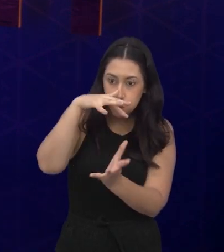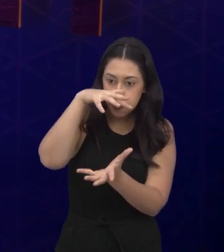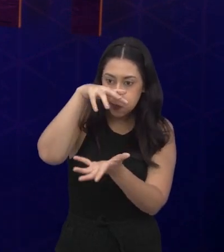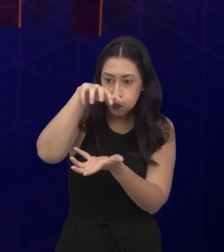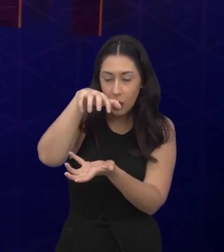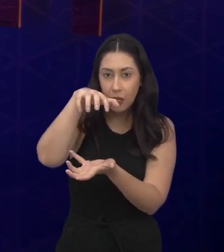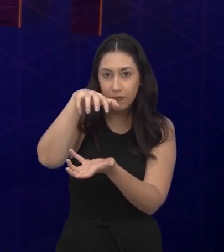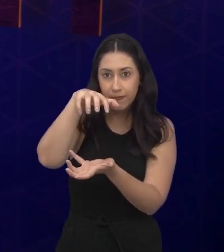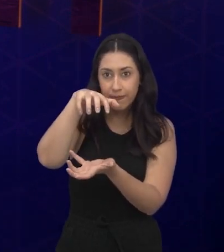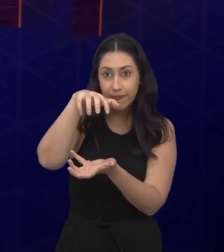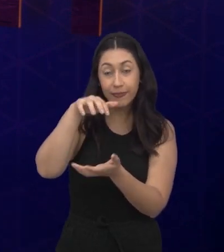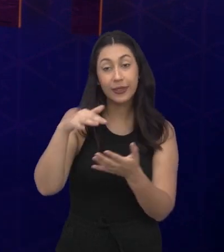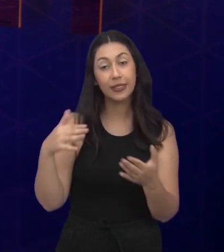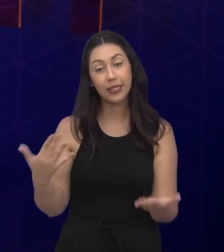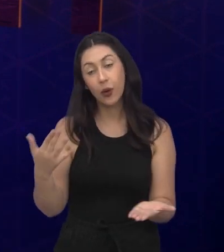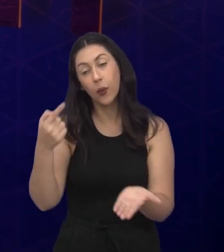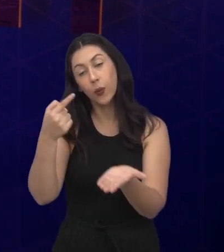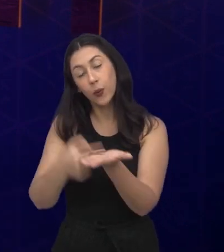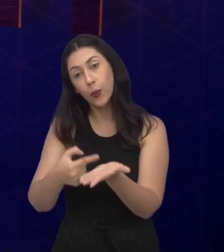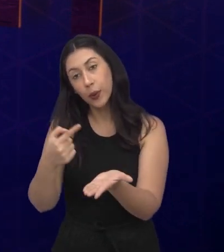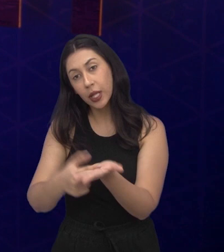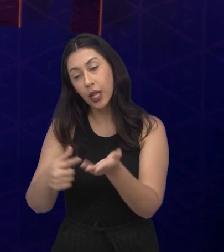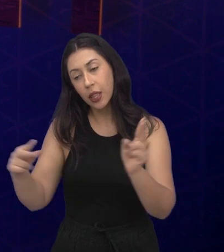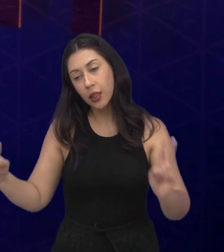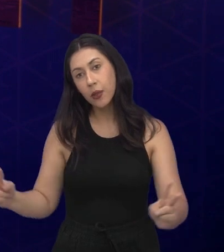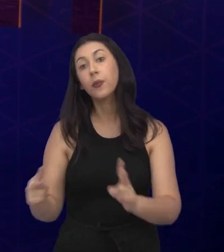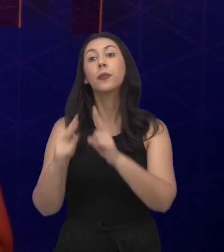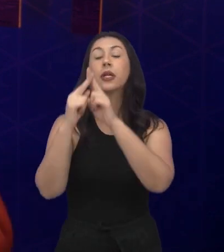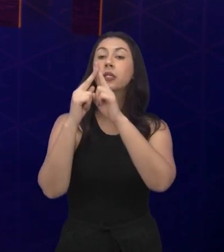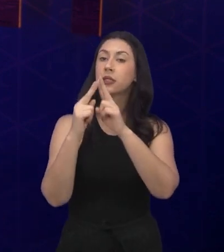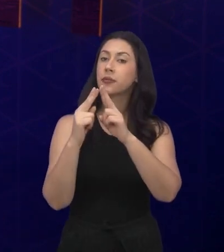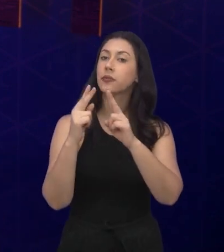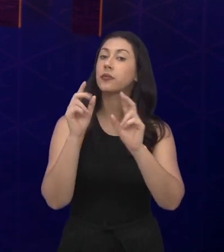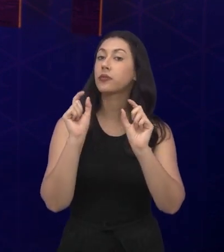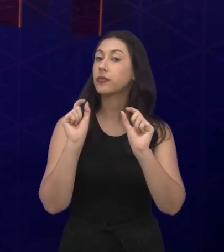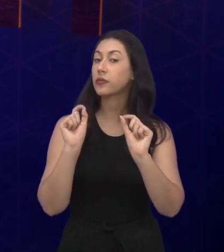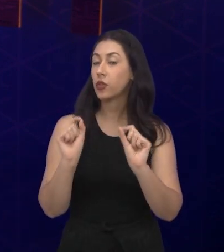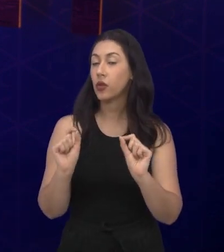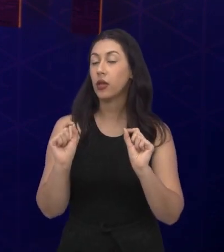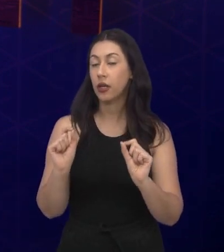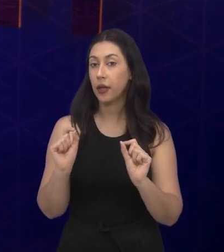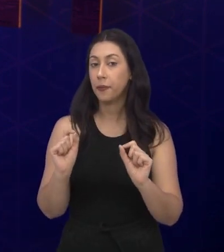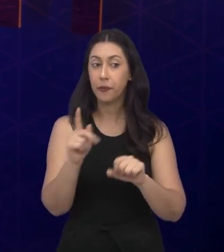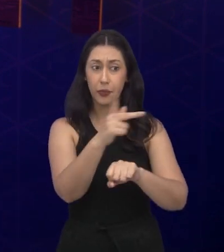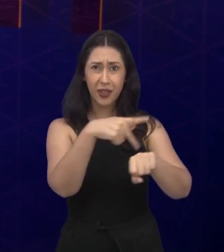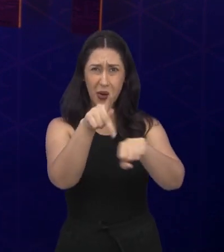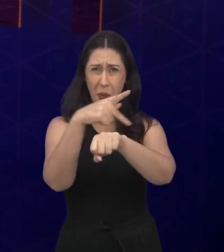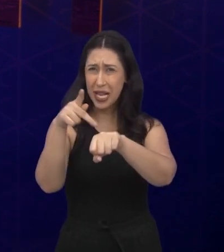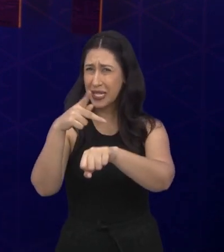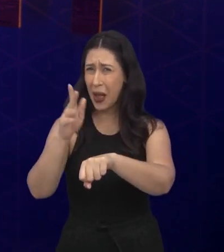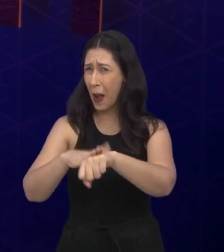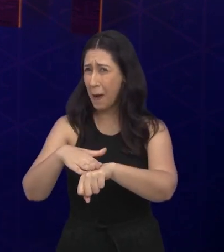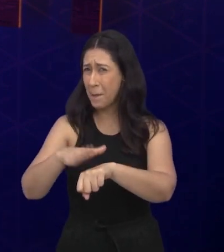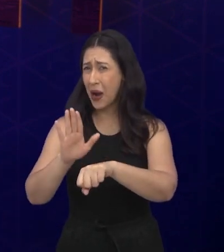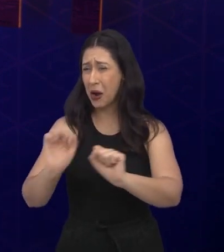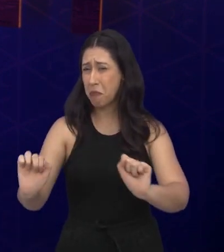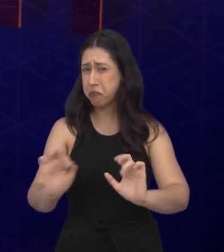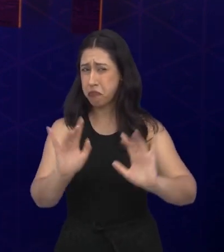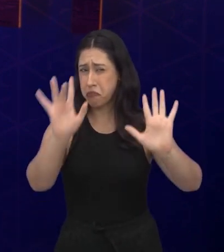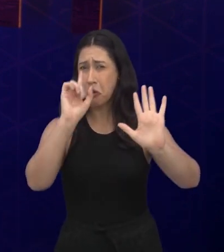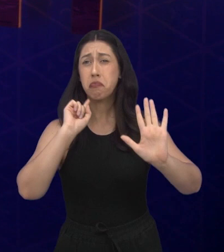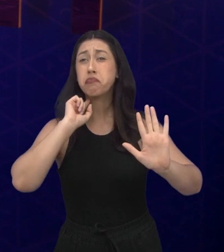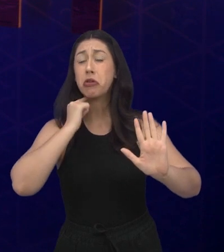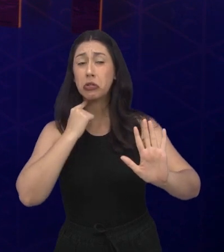vai embora. Então, o Acordo de Paris, ele é principalmente isso, pegar os países, principalmente os países que mais poluem,